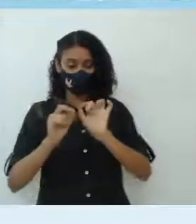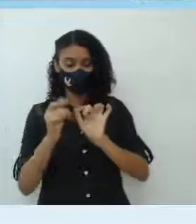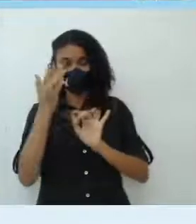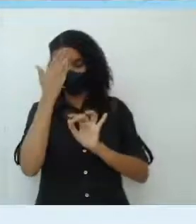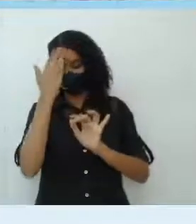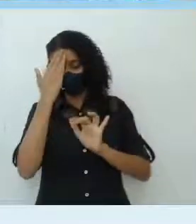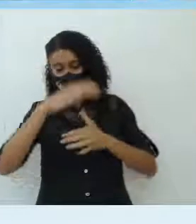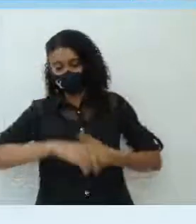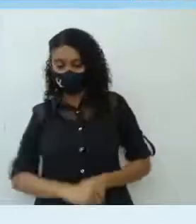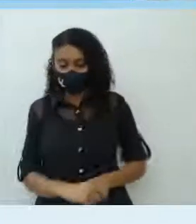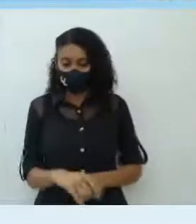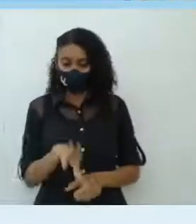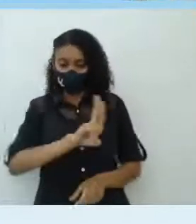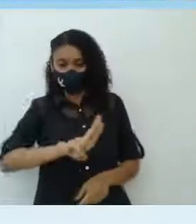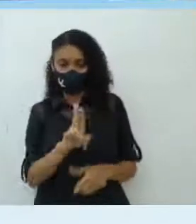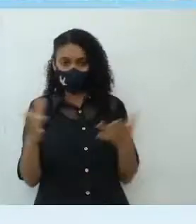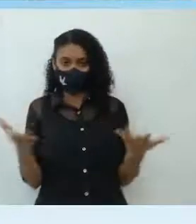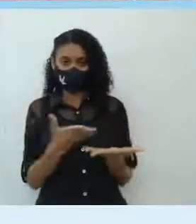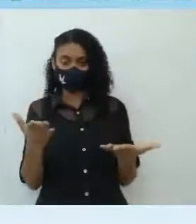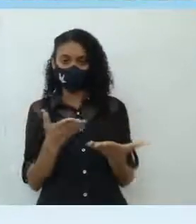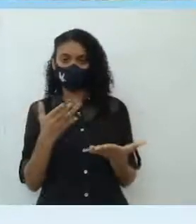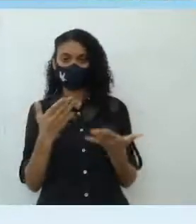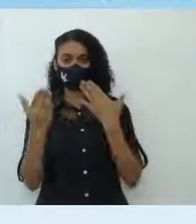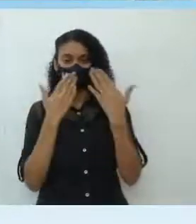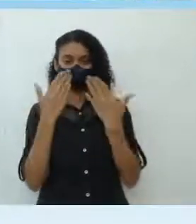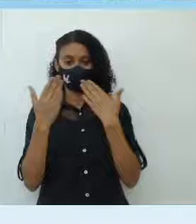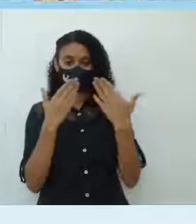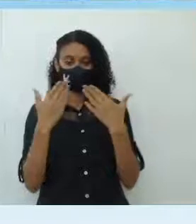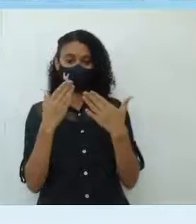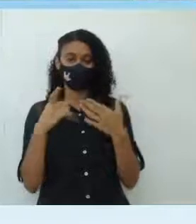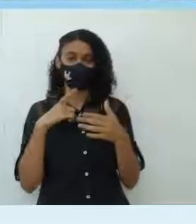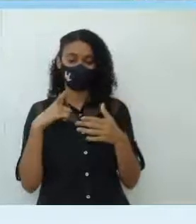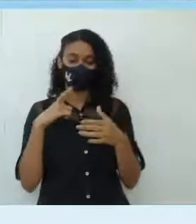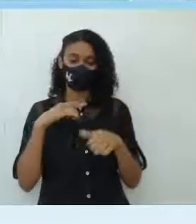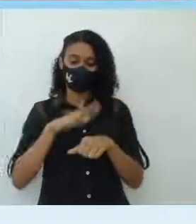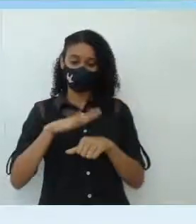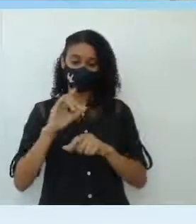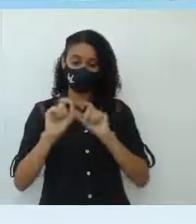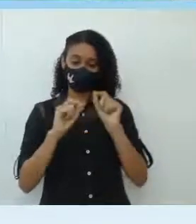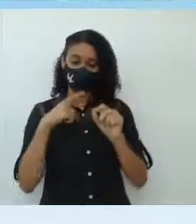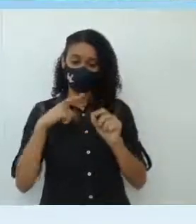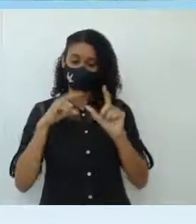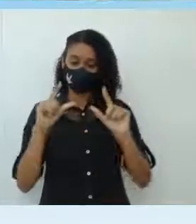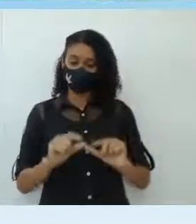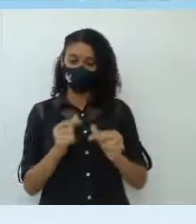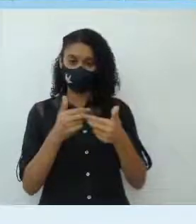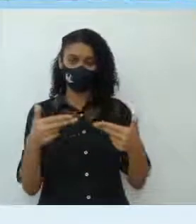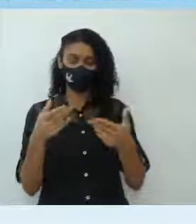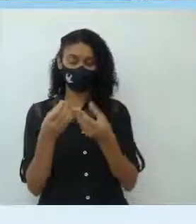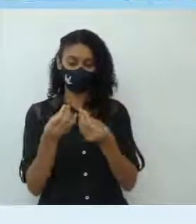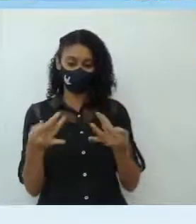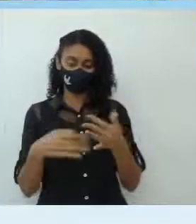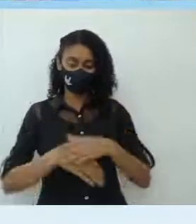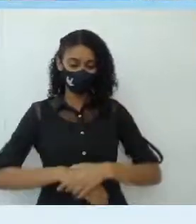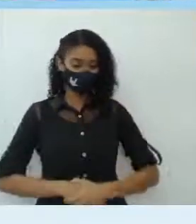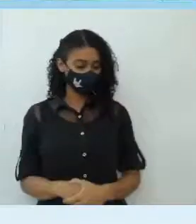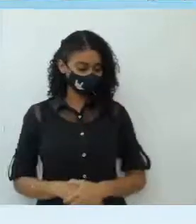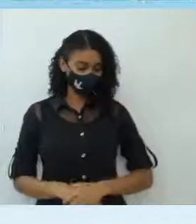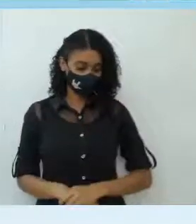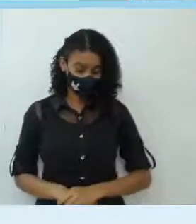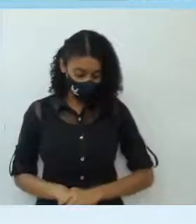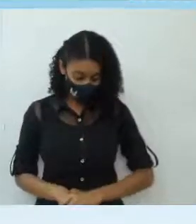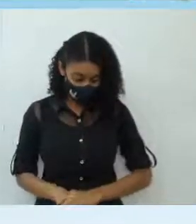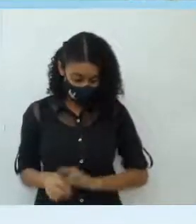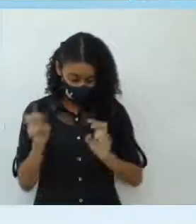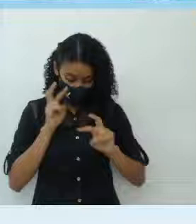alerta na hora de usar a massa para comparar quem tem mais e quem tem menos substâncias. Se a gente for